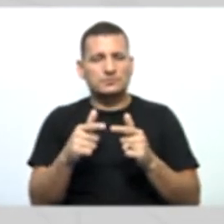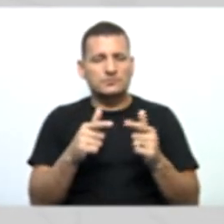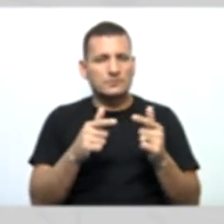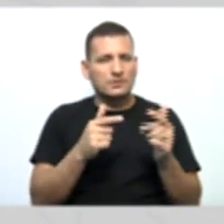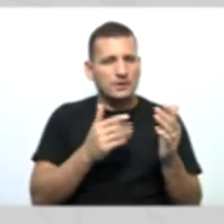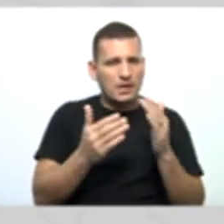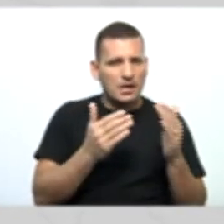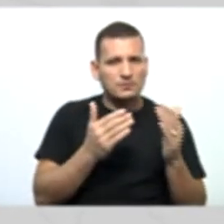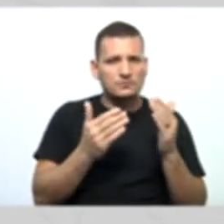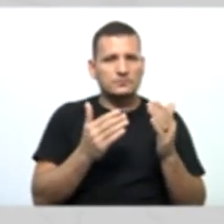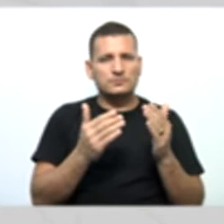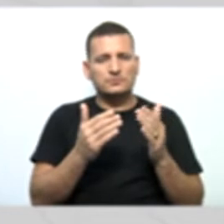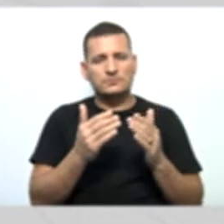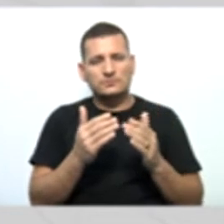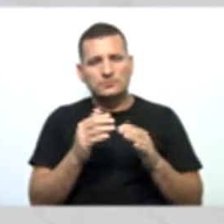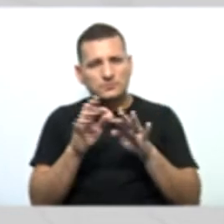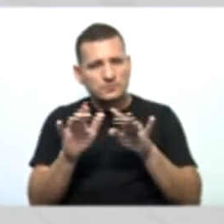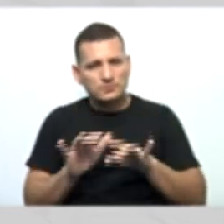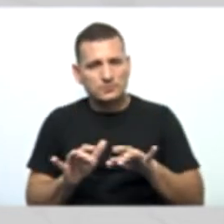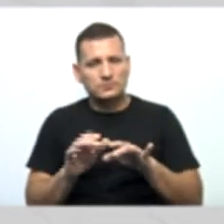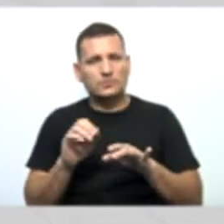de teste.